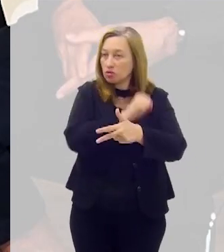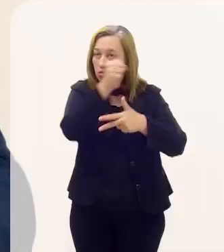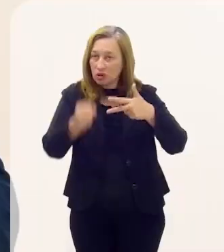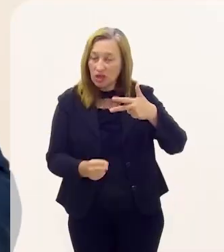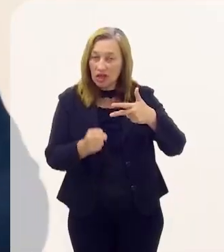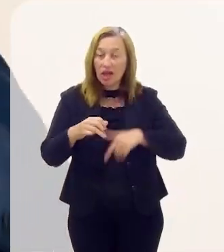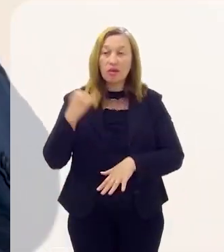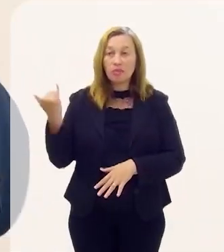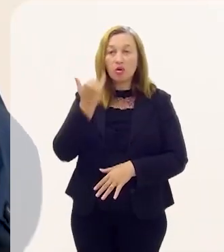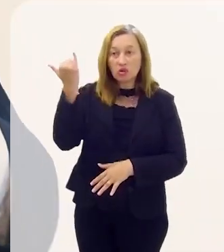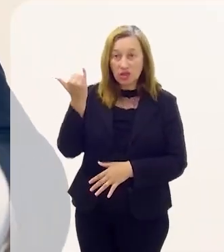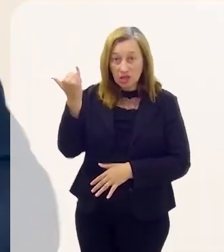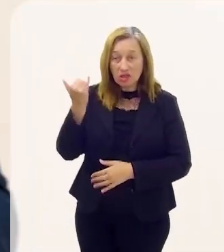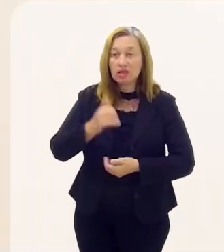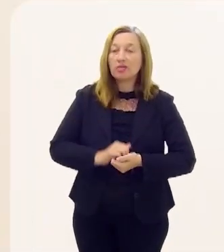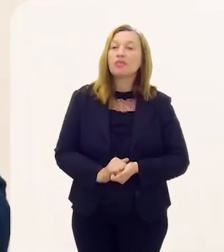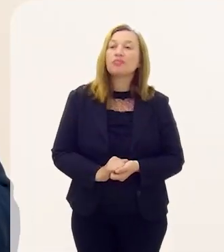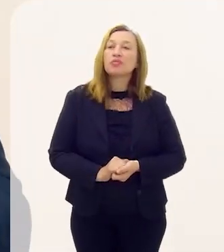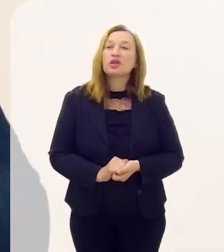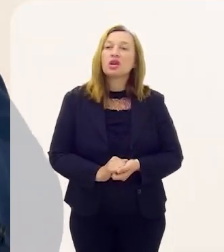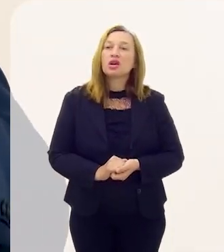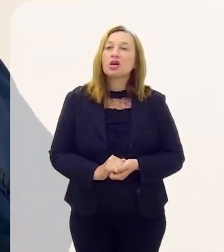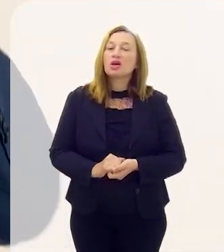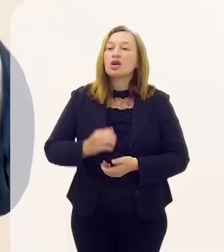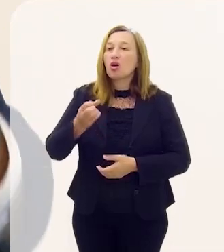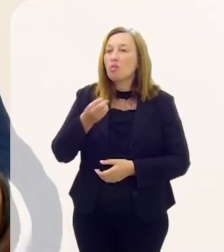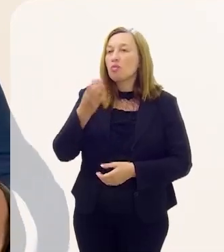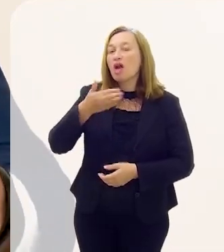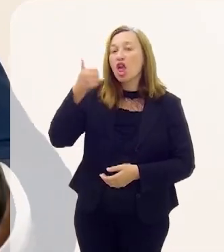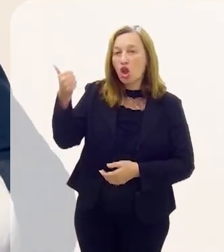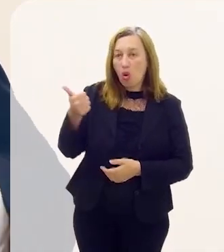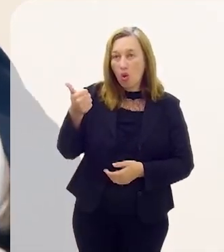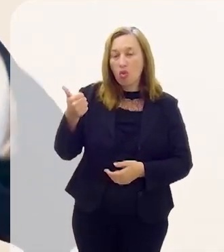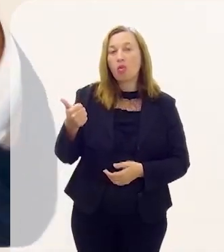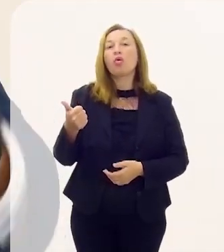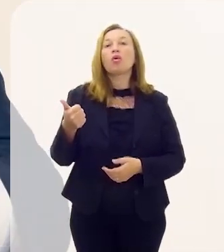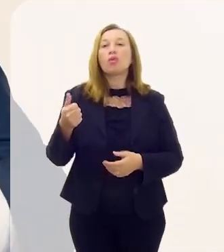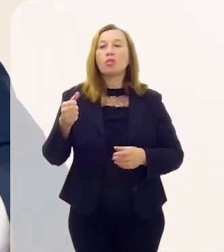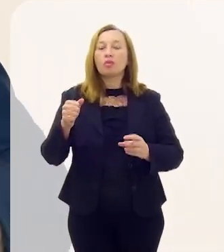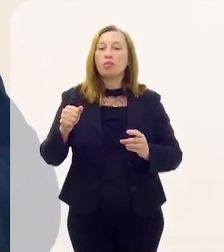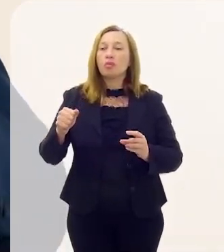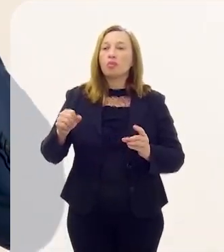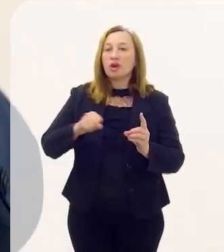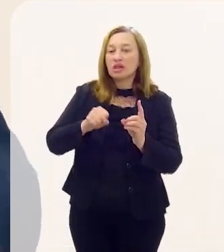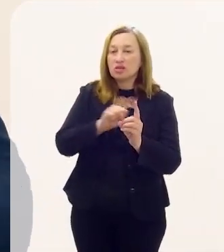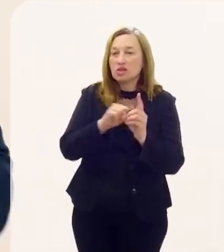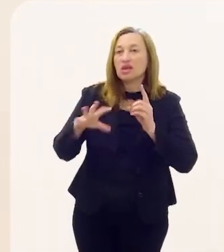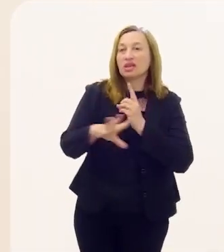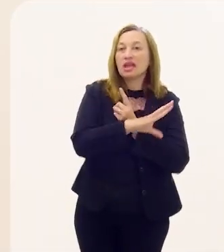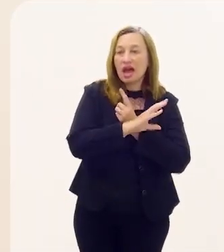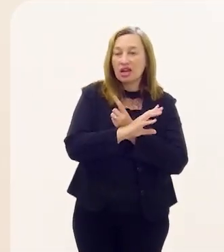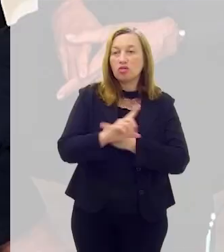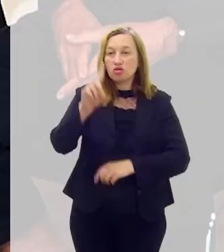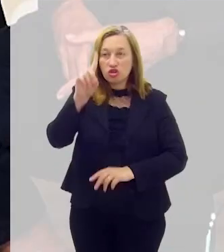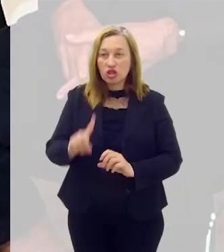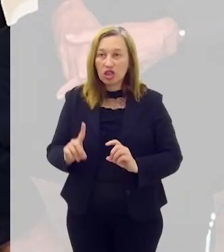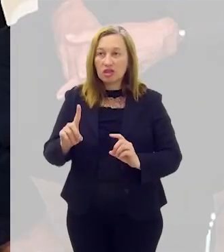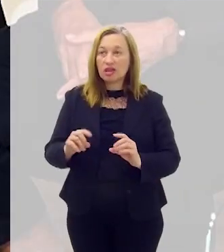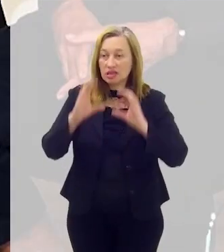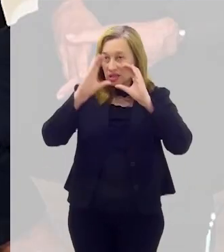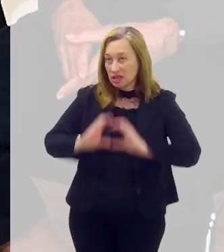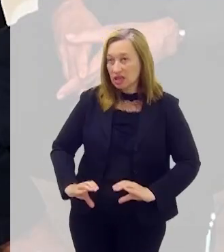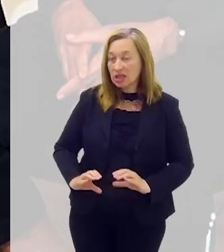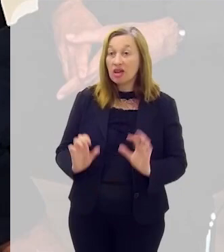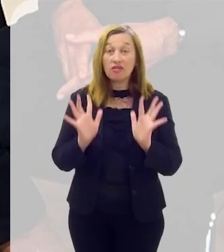isso é o que leva o bem-estar para a sociedade, os direitos fundamentais e a cidadania. Por isso,